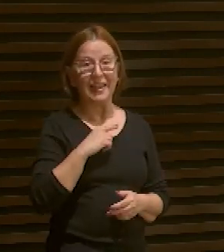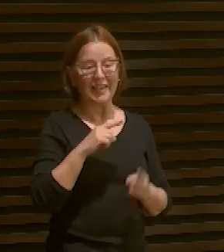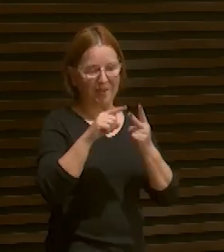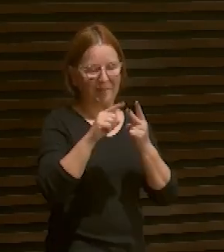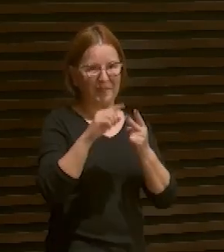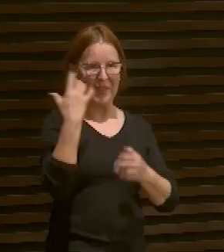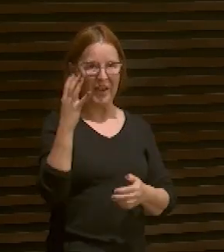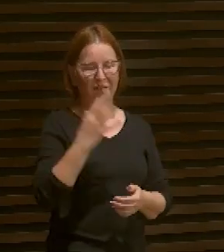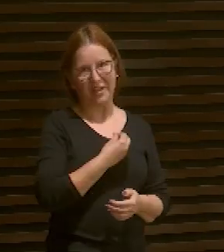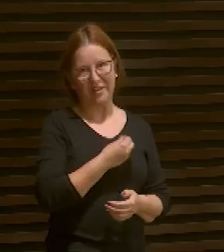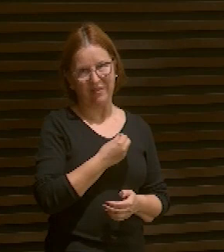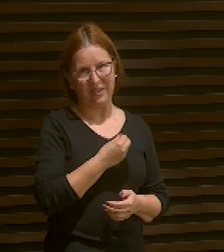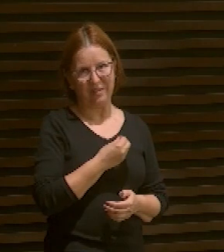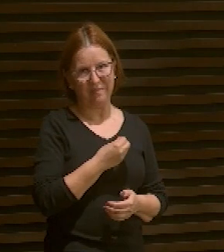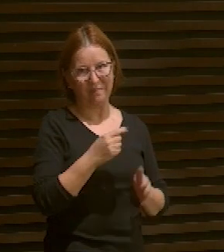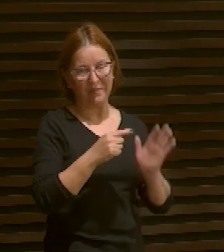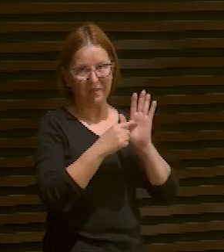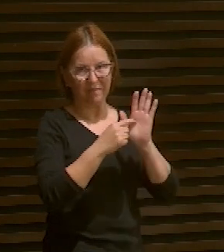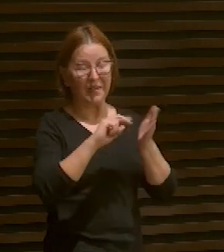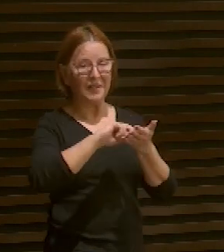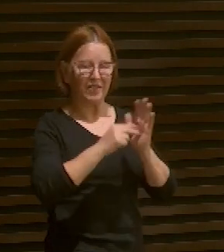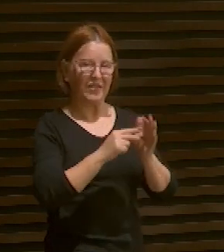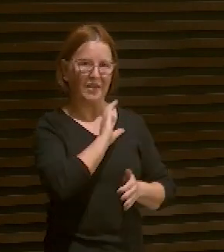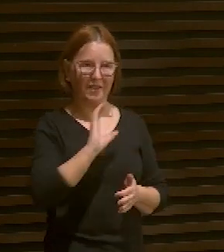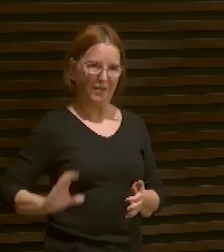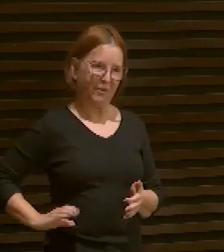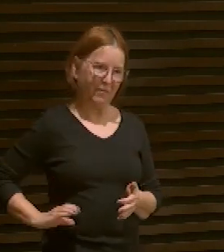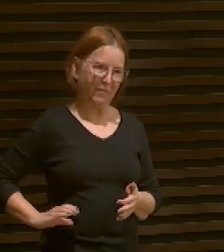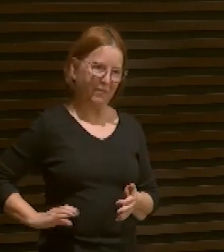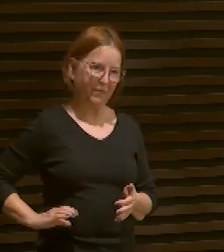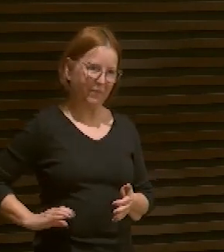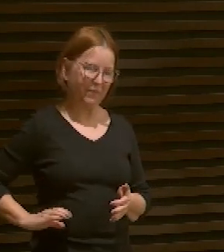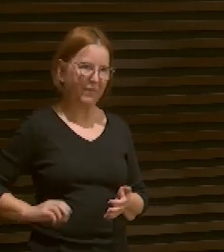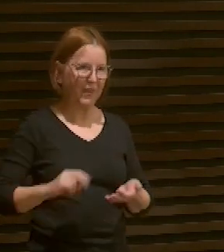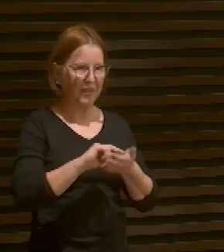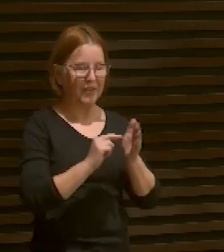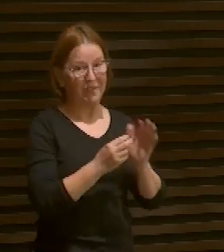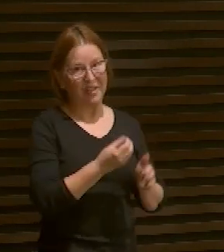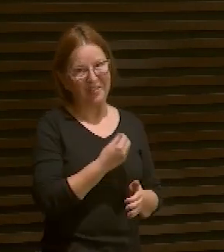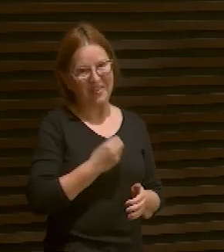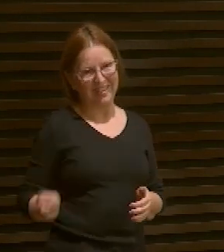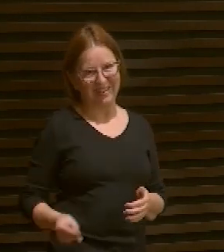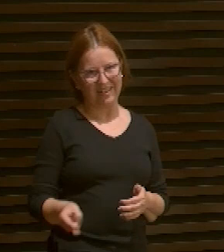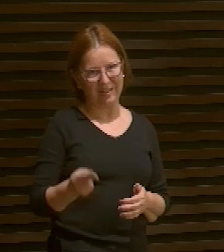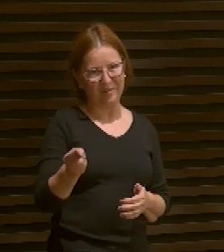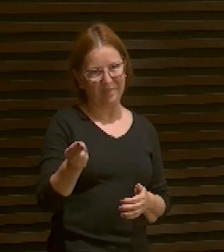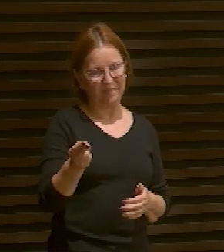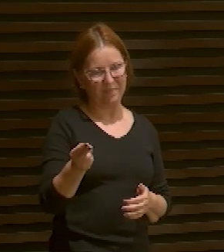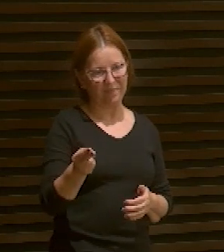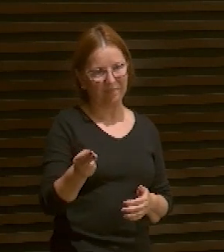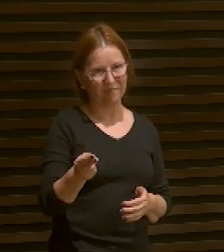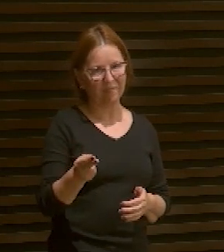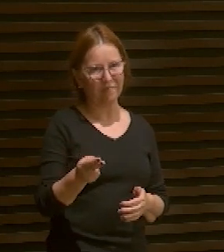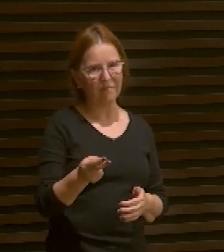vida, que é a representação de Cristo. É a representação da vida eterna. E o que